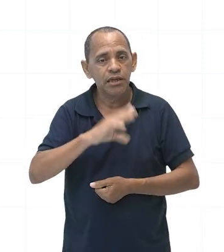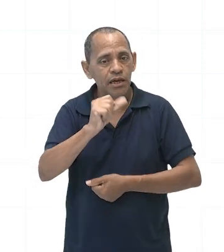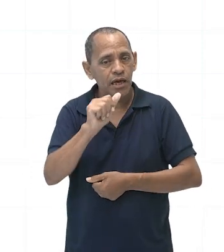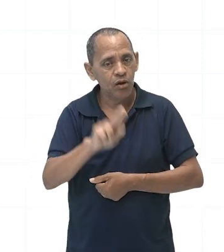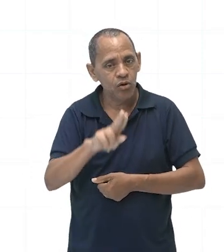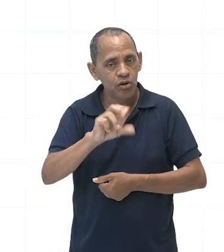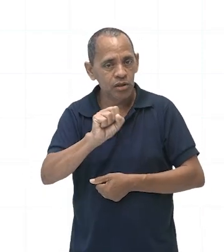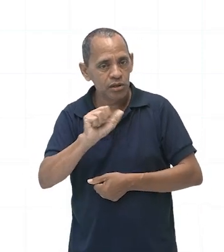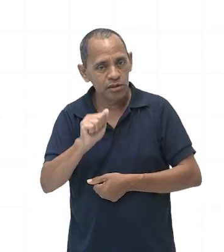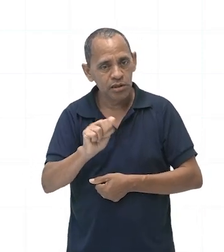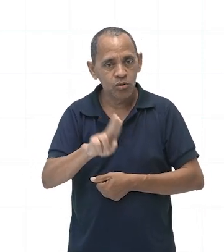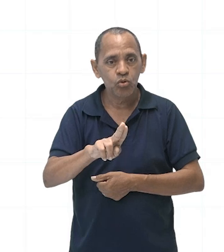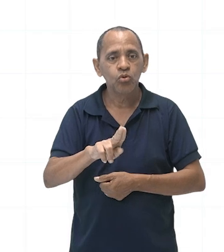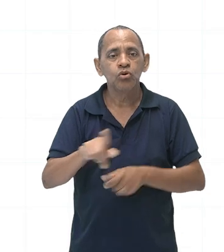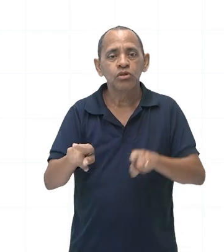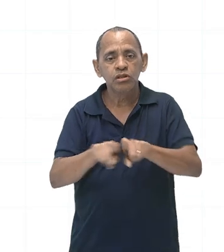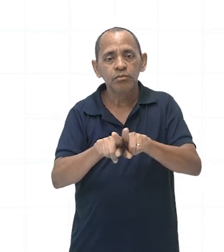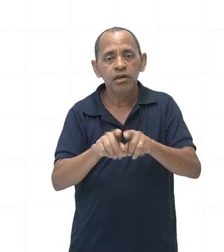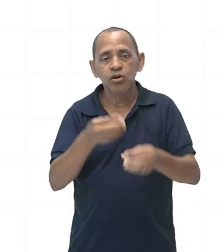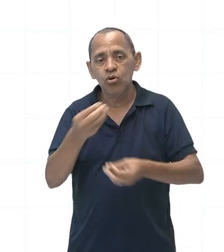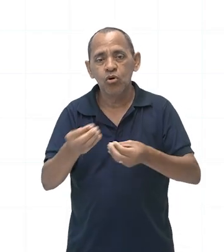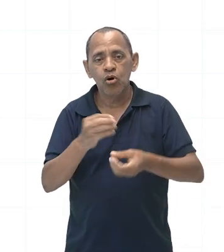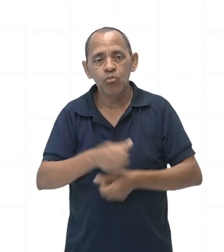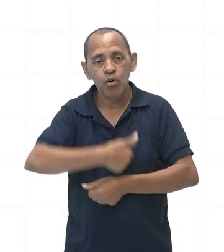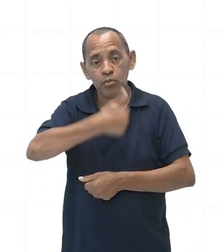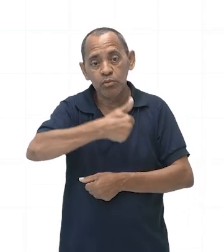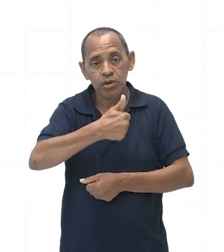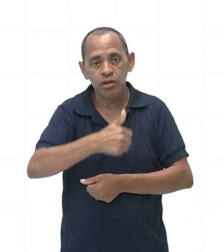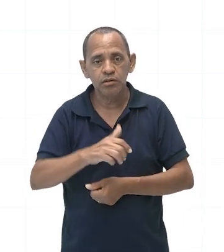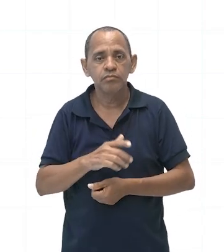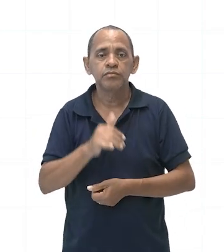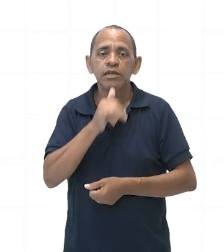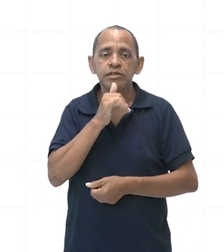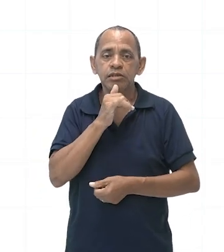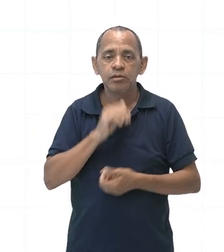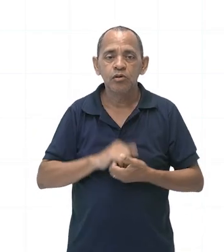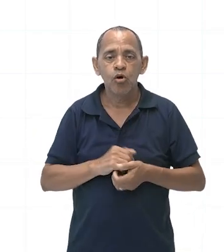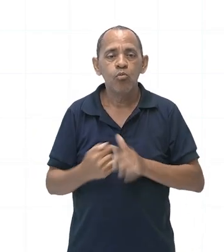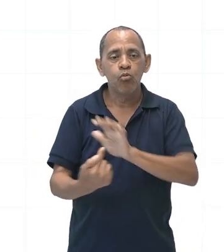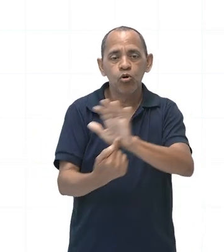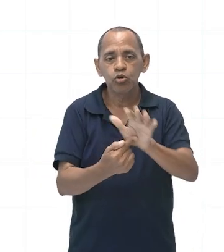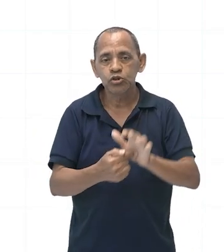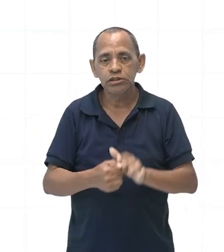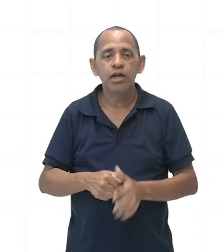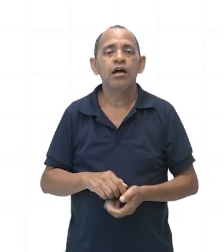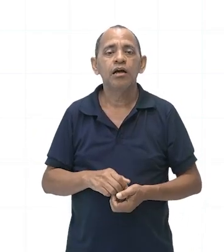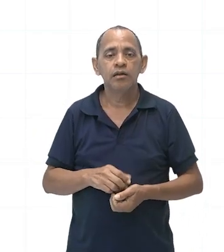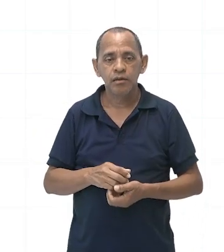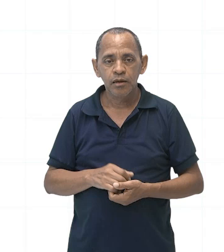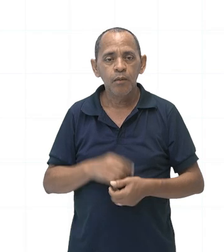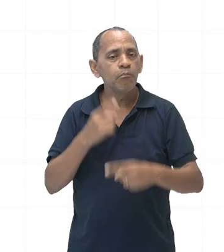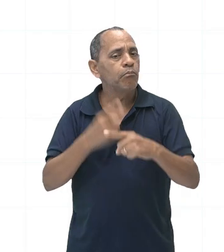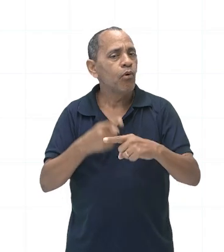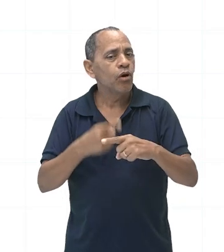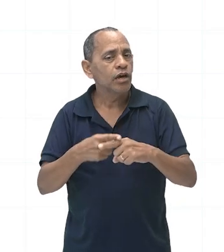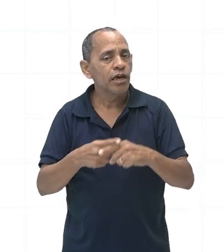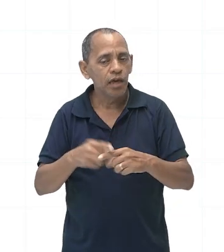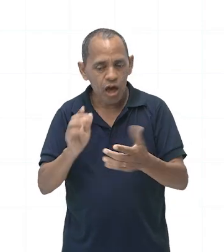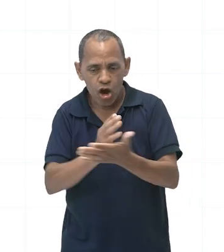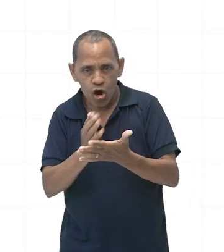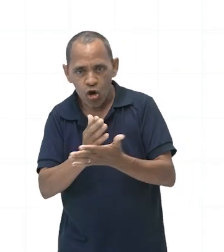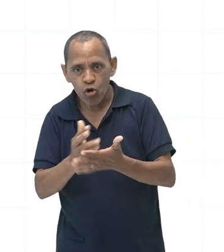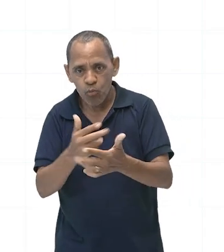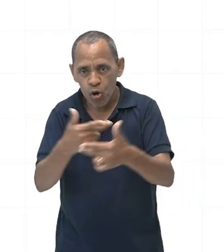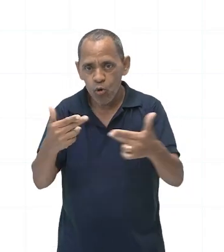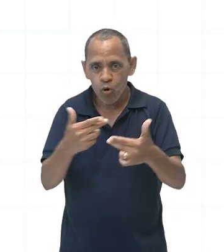As orações subordinadas causais, que vão expressar a razão para que algo informado anteriormente tenha